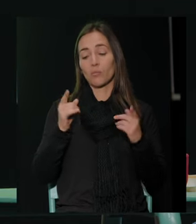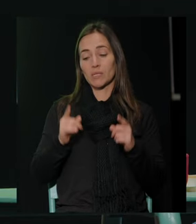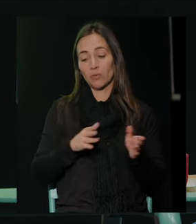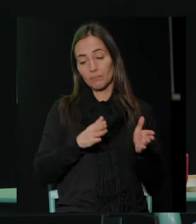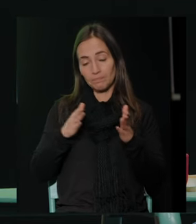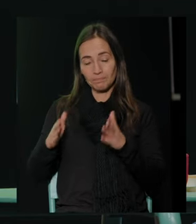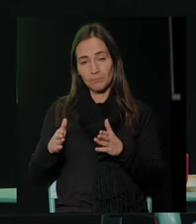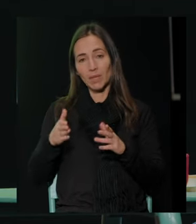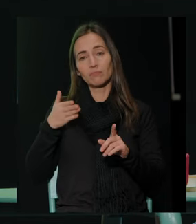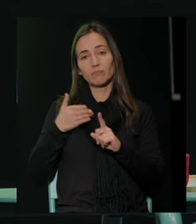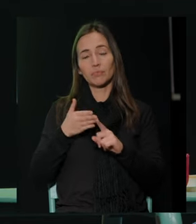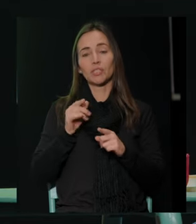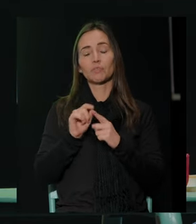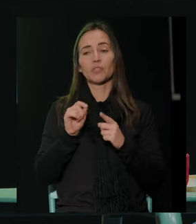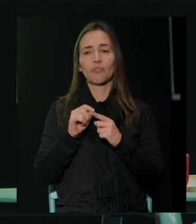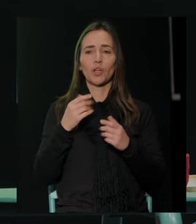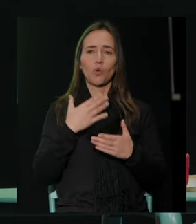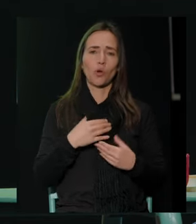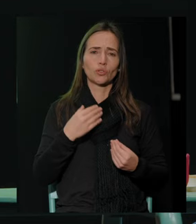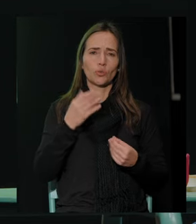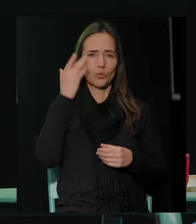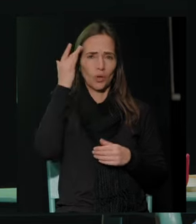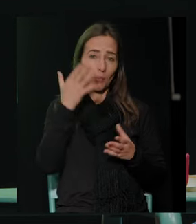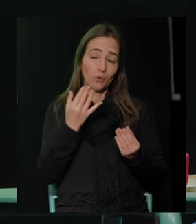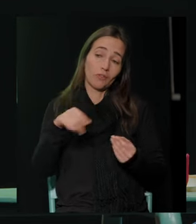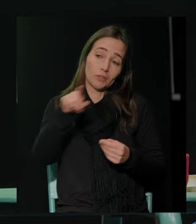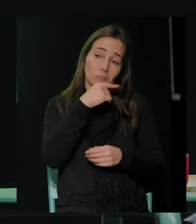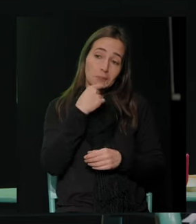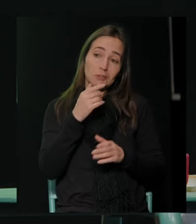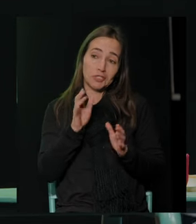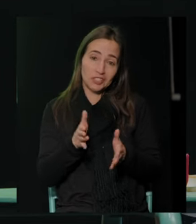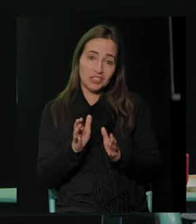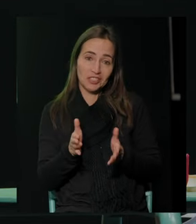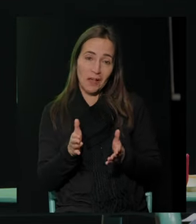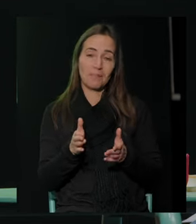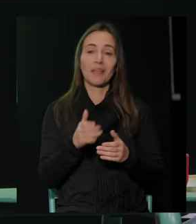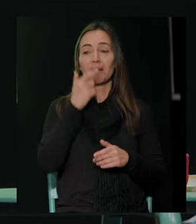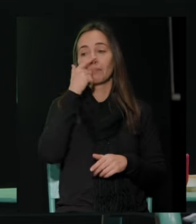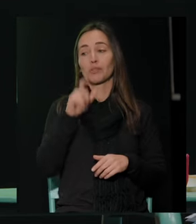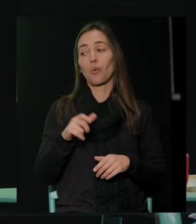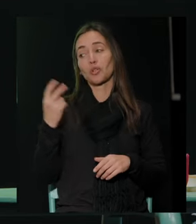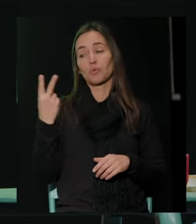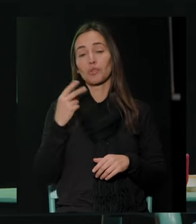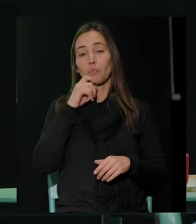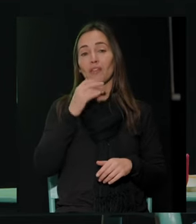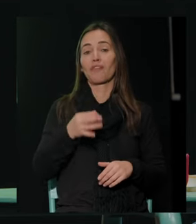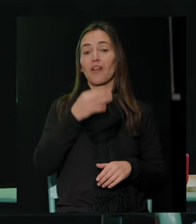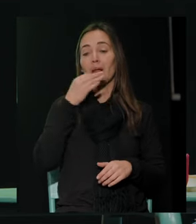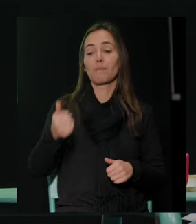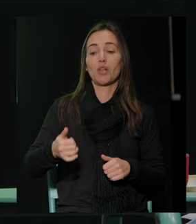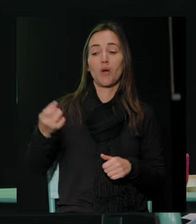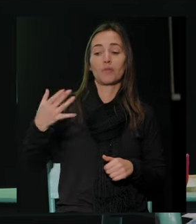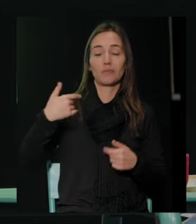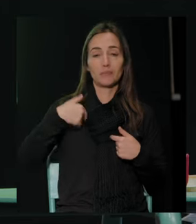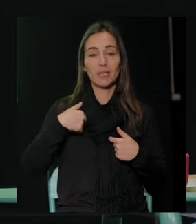questões mais práticas, eu gosto muito da teoria, já terão percebido que, e temos aqui duas pessoas que podem falar se calhar até melhor do que eu da questão, das